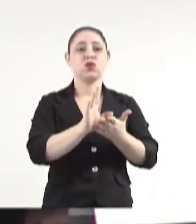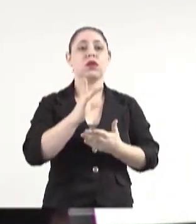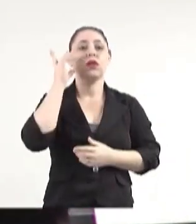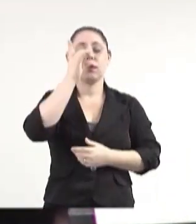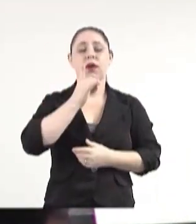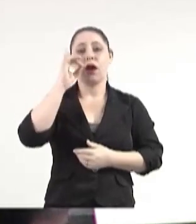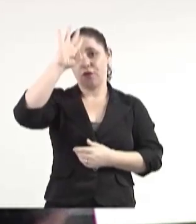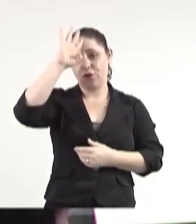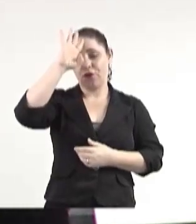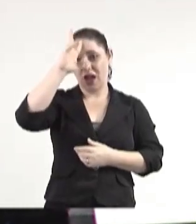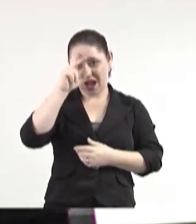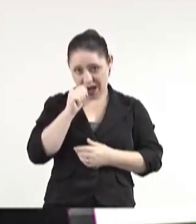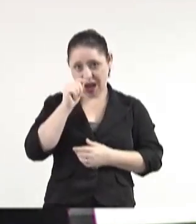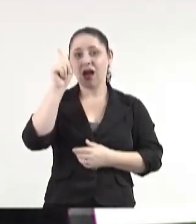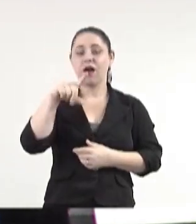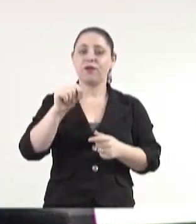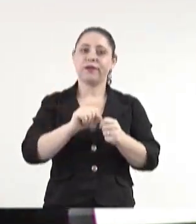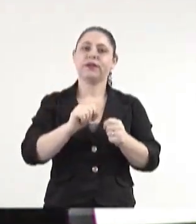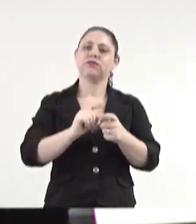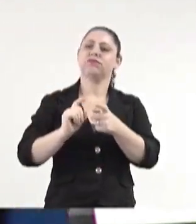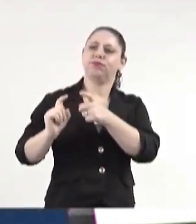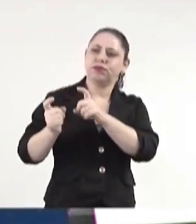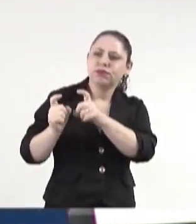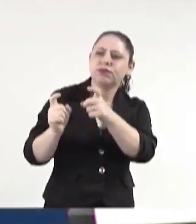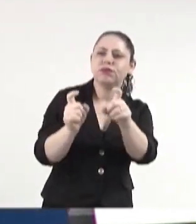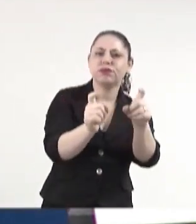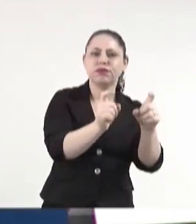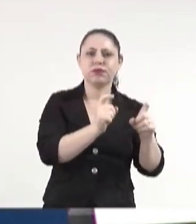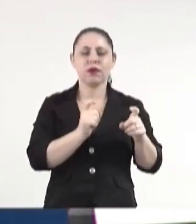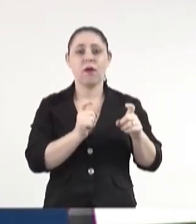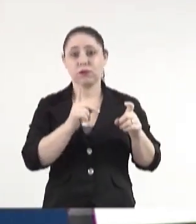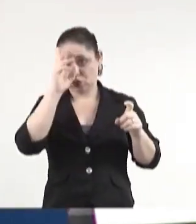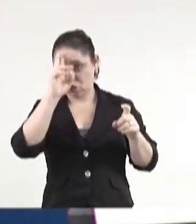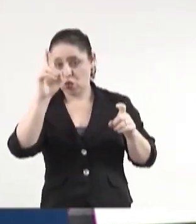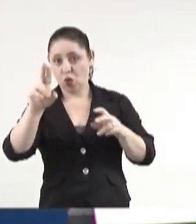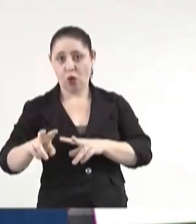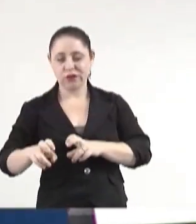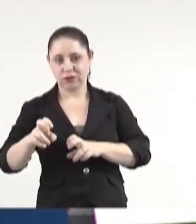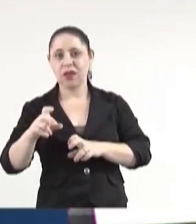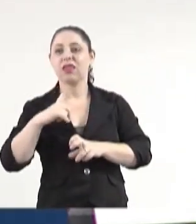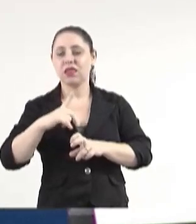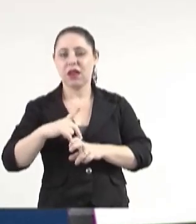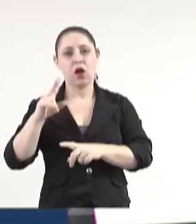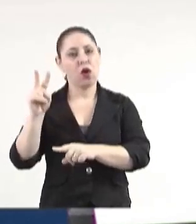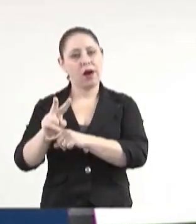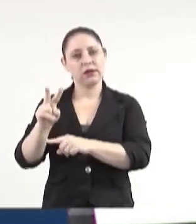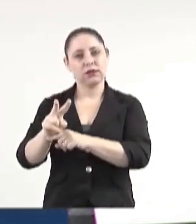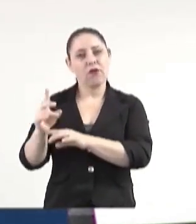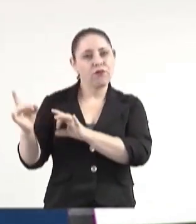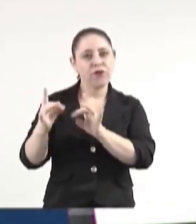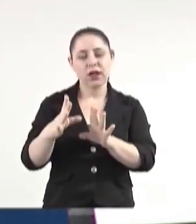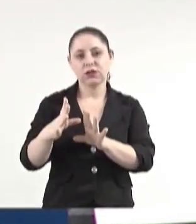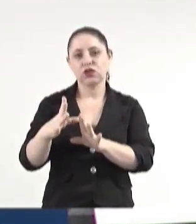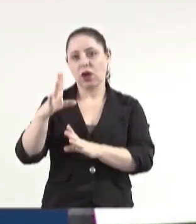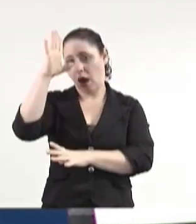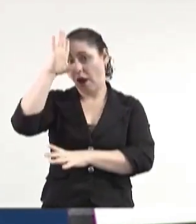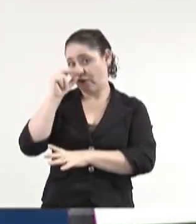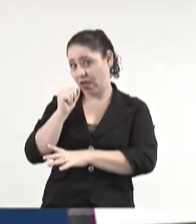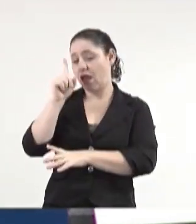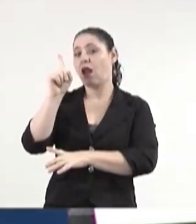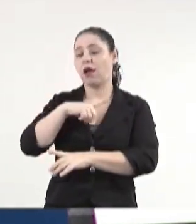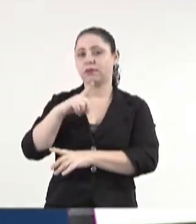região, além de ser fundamental para o deslocamento diário dos moradores. Esse é um pleito também